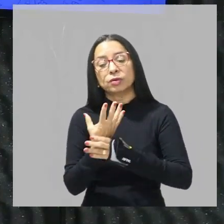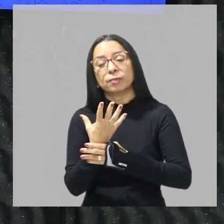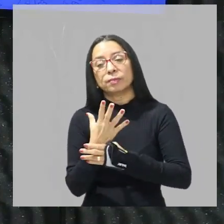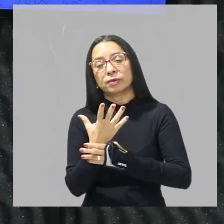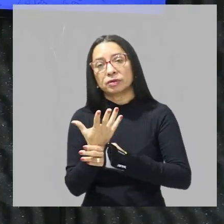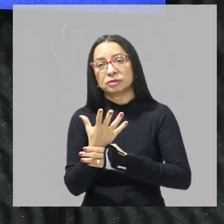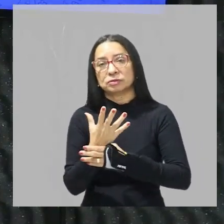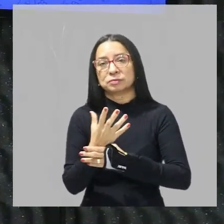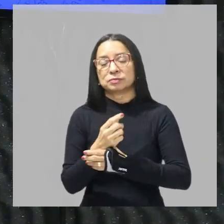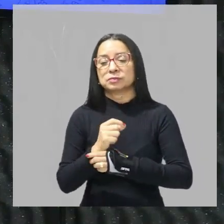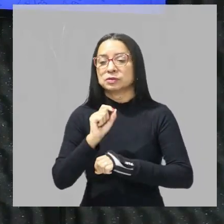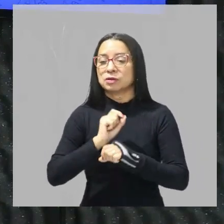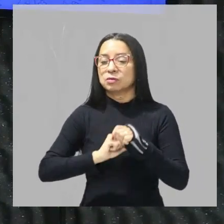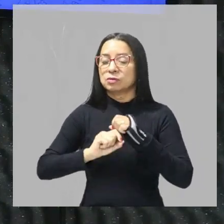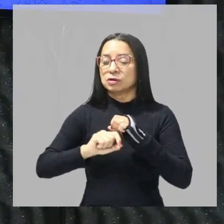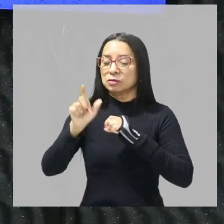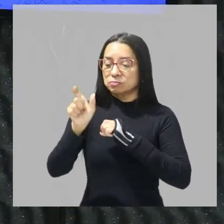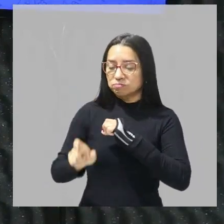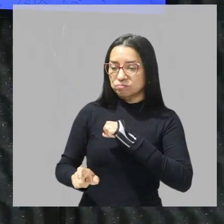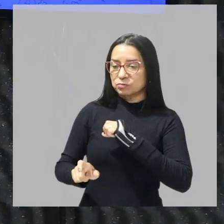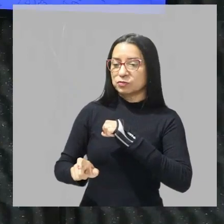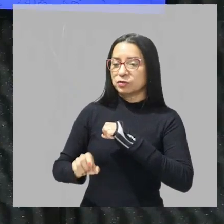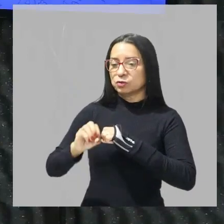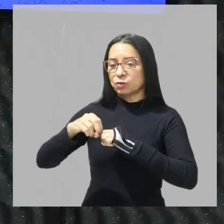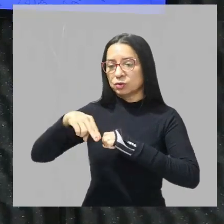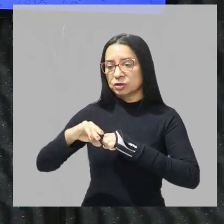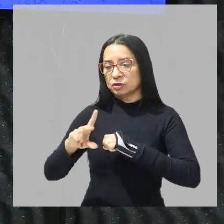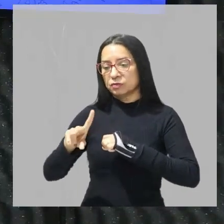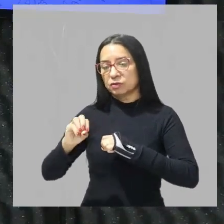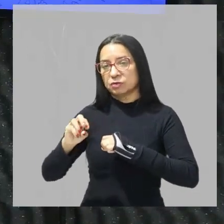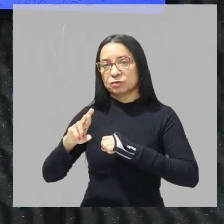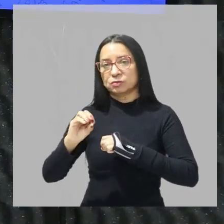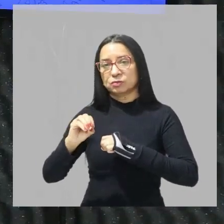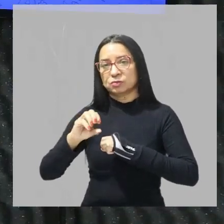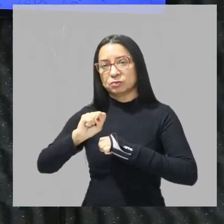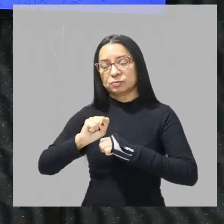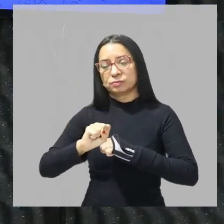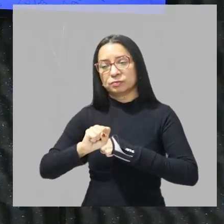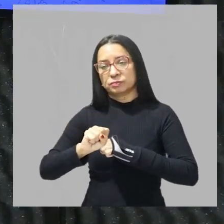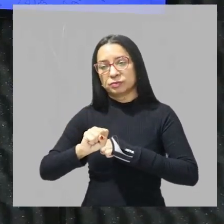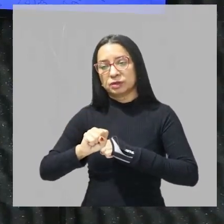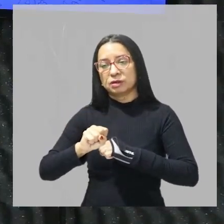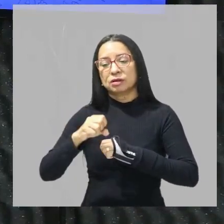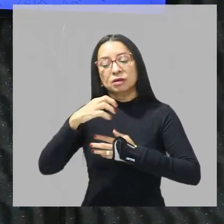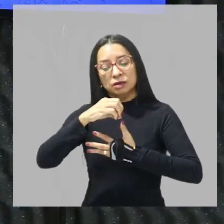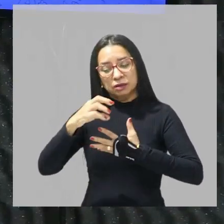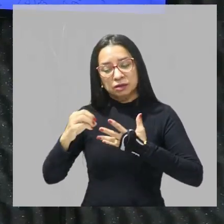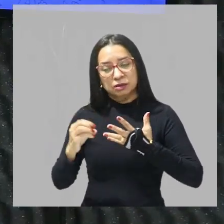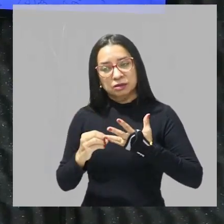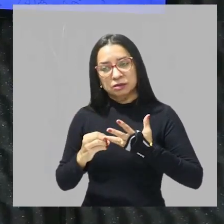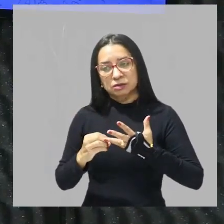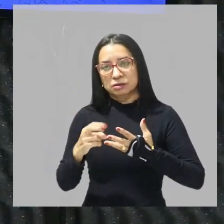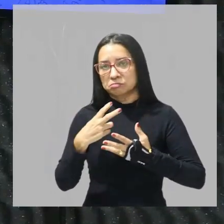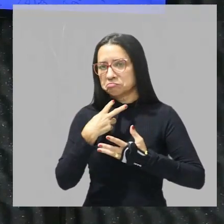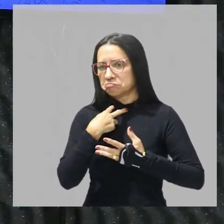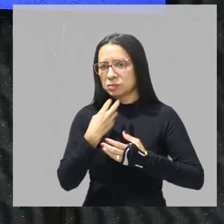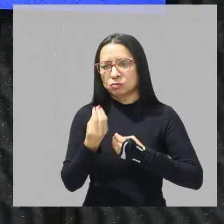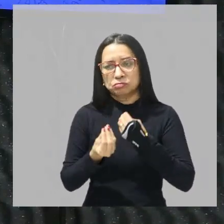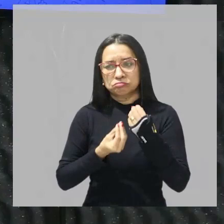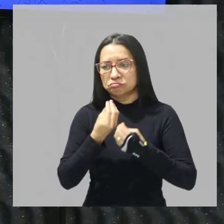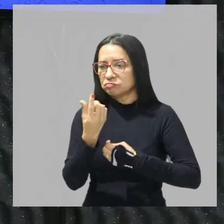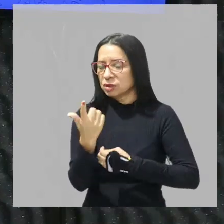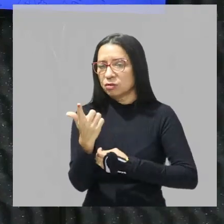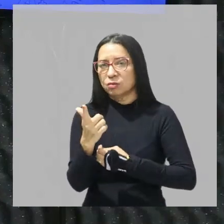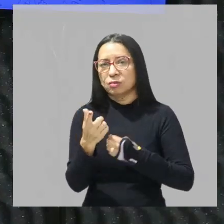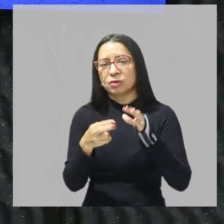vegetais. São indivíduos onívoros. Então não dá, numa cadeia alimentar, que não dá para a gente representar o hábito onívoro, tá? Somente